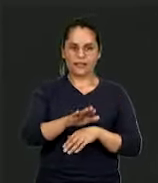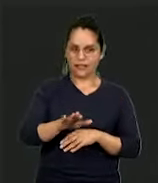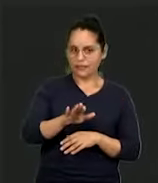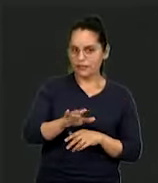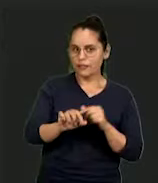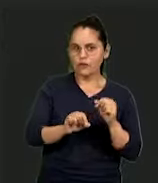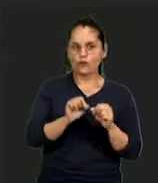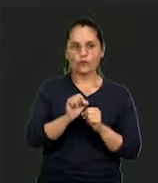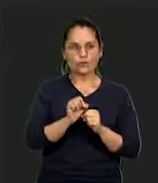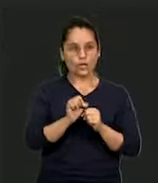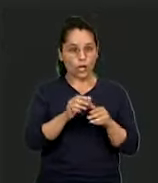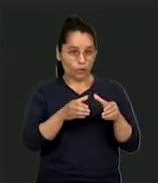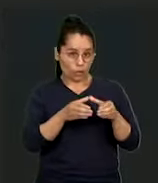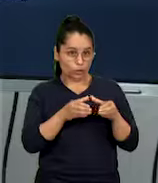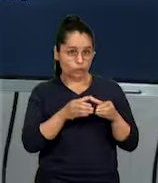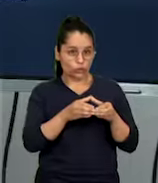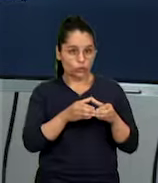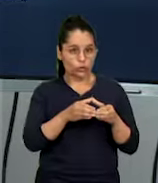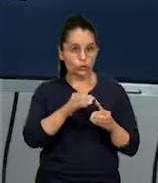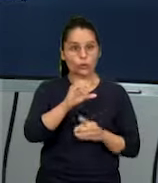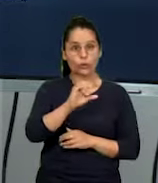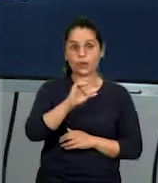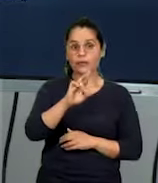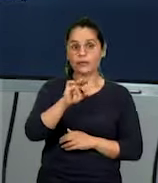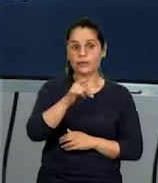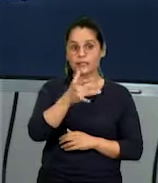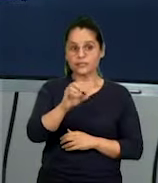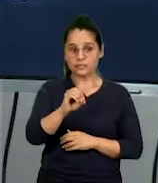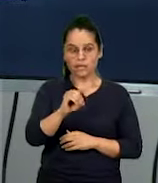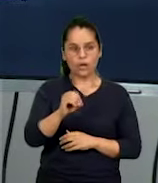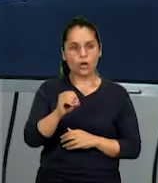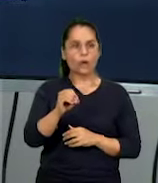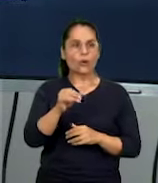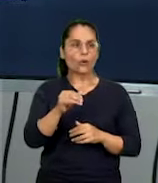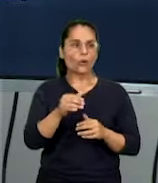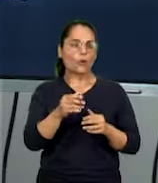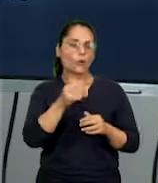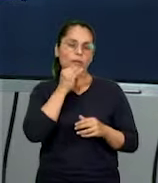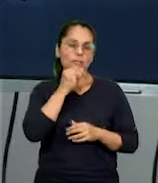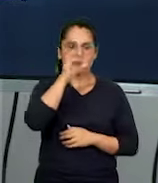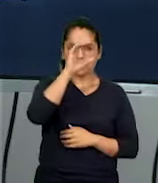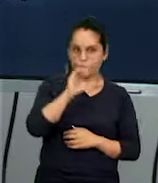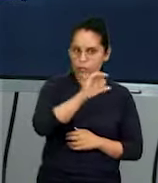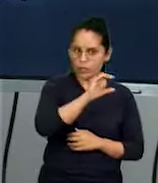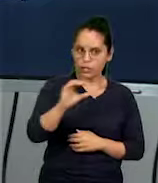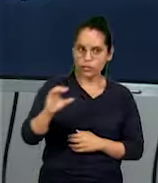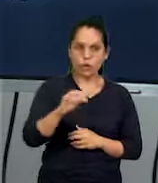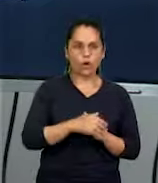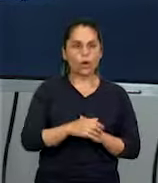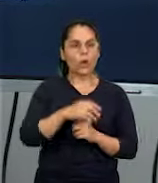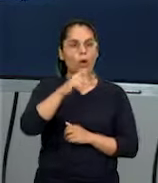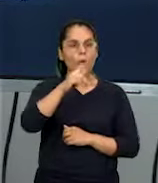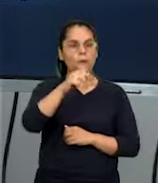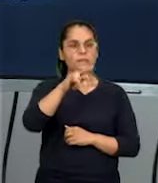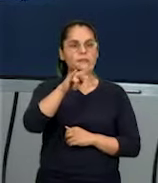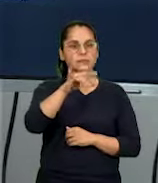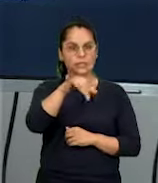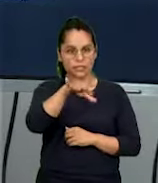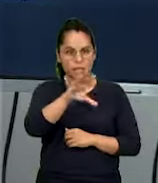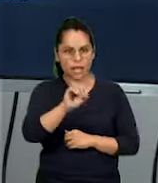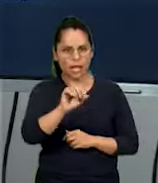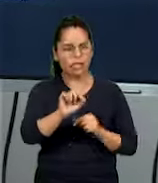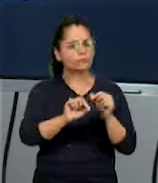Para os grupos cristãos que batizam crianças, como por exemplo os católicos ou os presbiterianos,